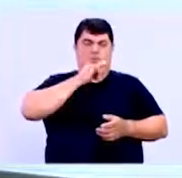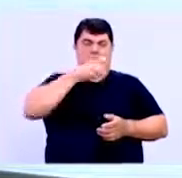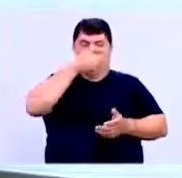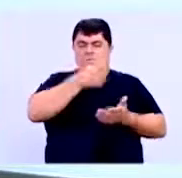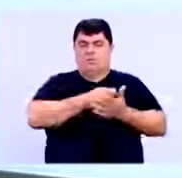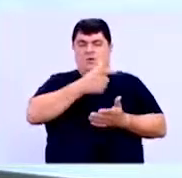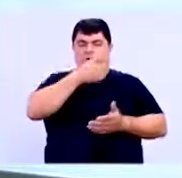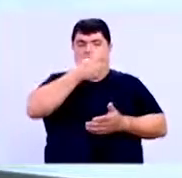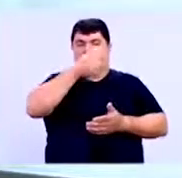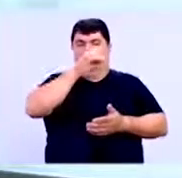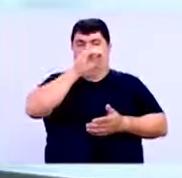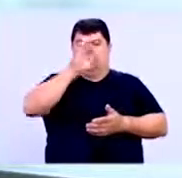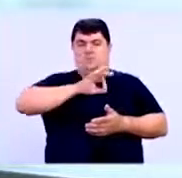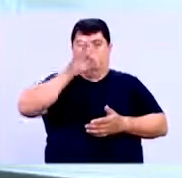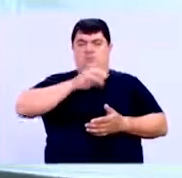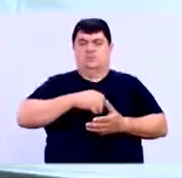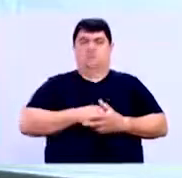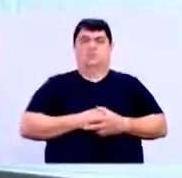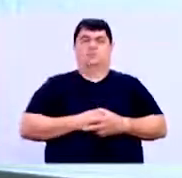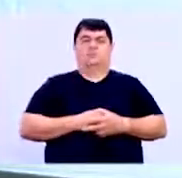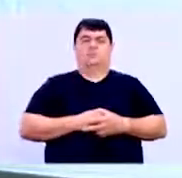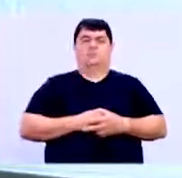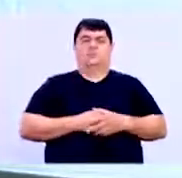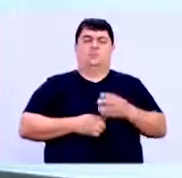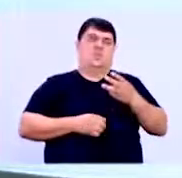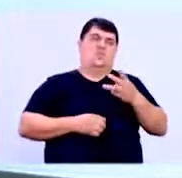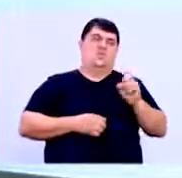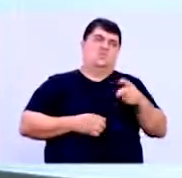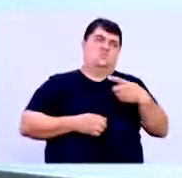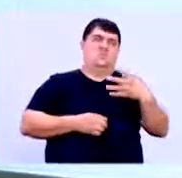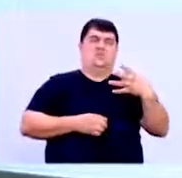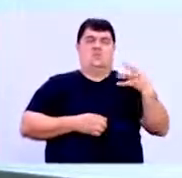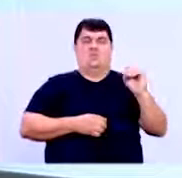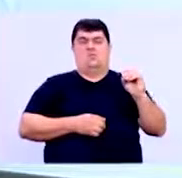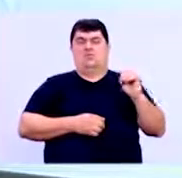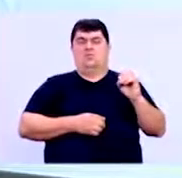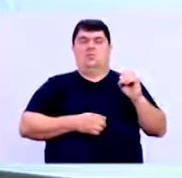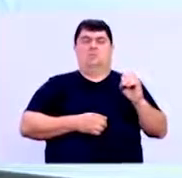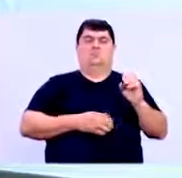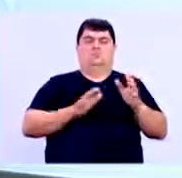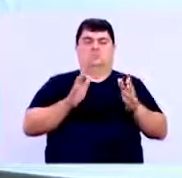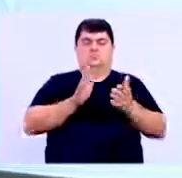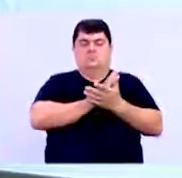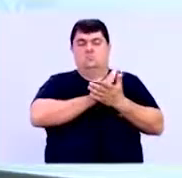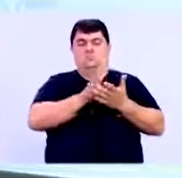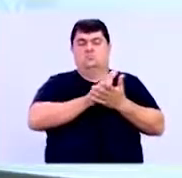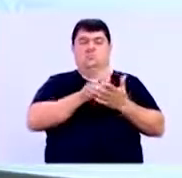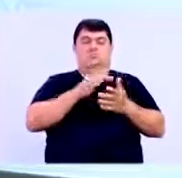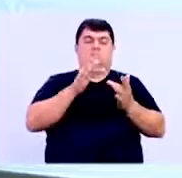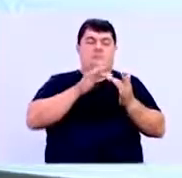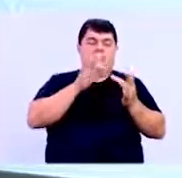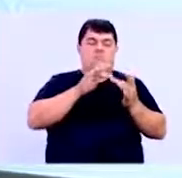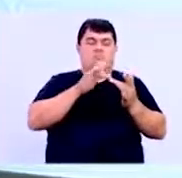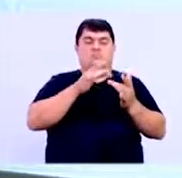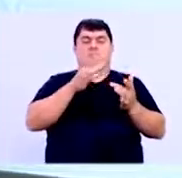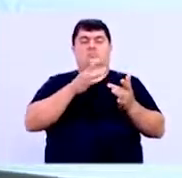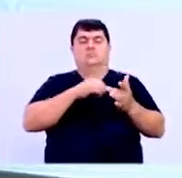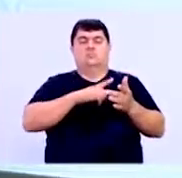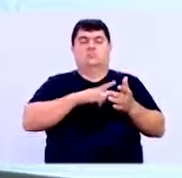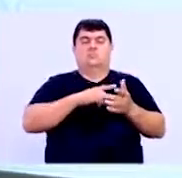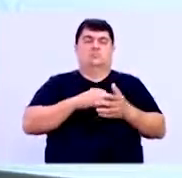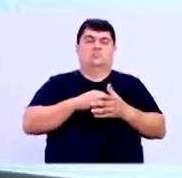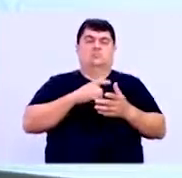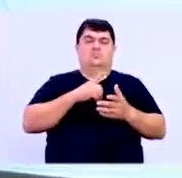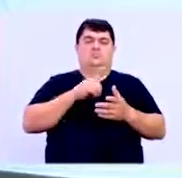esse valor, tá, gente? É muito alto. Paguei 3,5, 4, 2,5, depende da relação com o banco, depende do volume financeiro que você